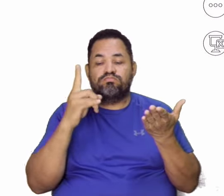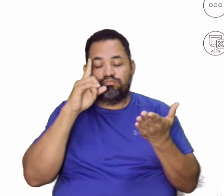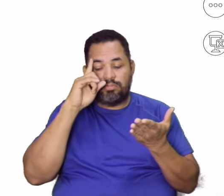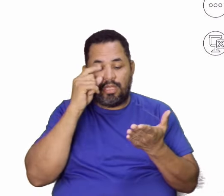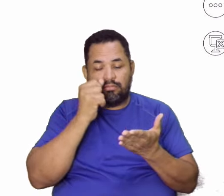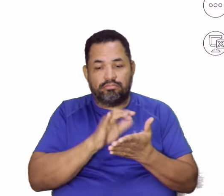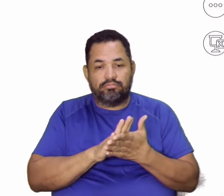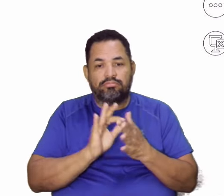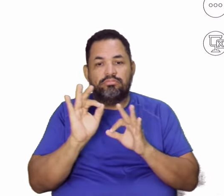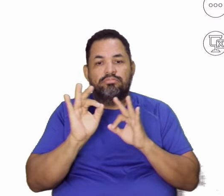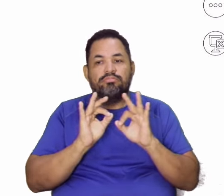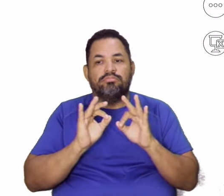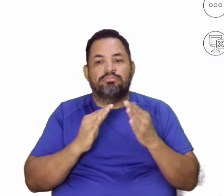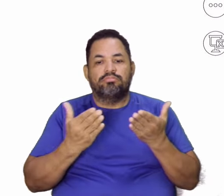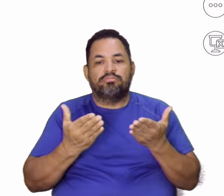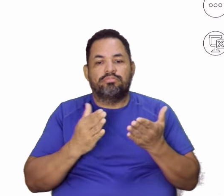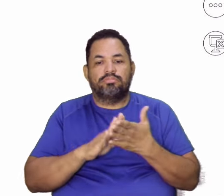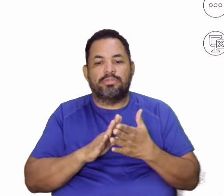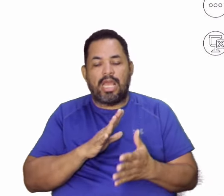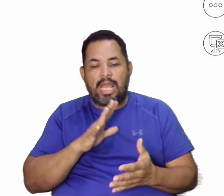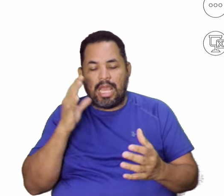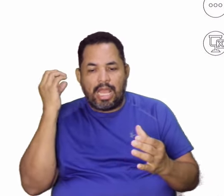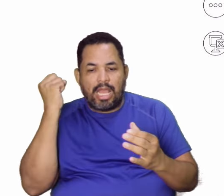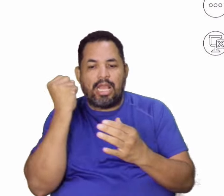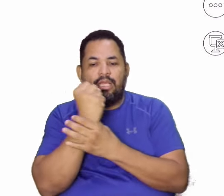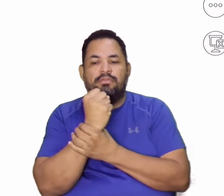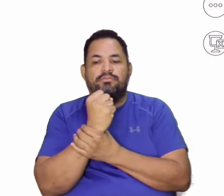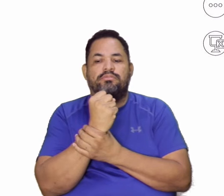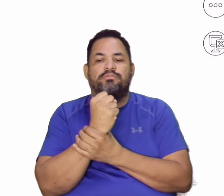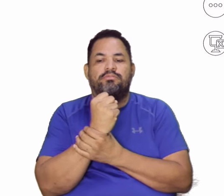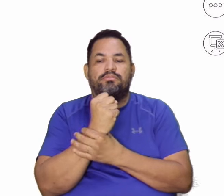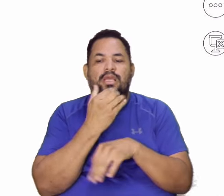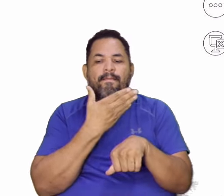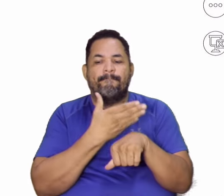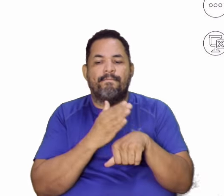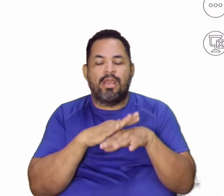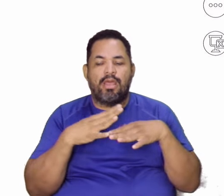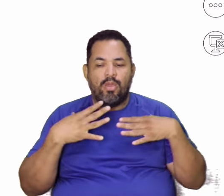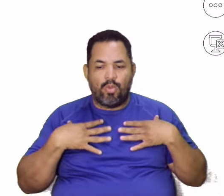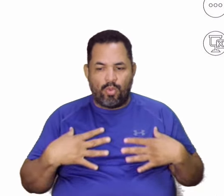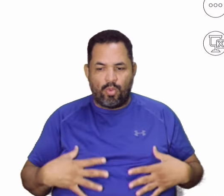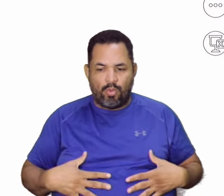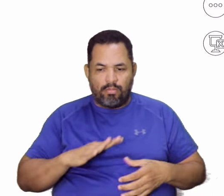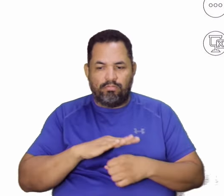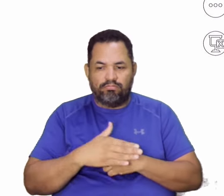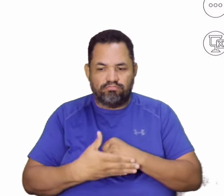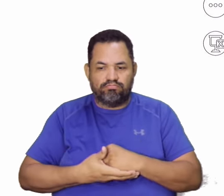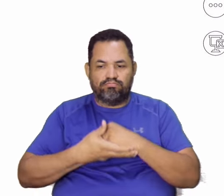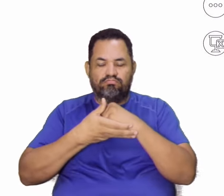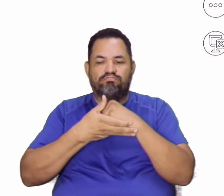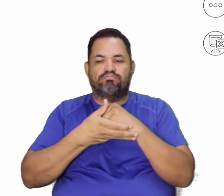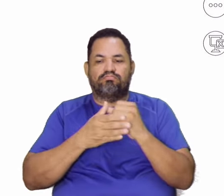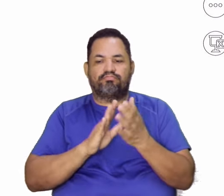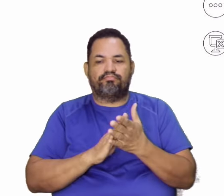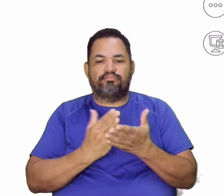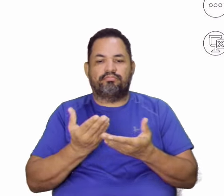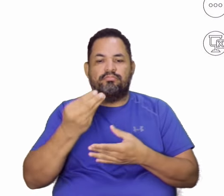atitude de vocês para garantir essa prática corporal sustentável